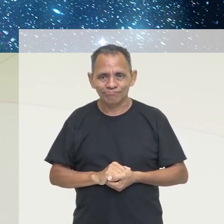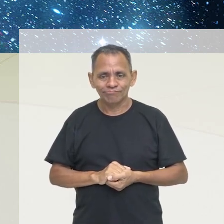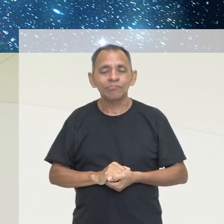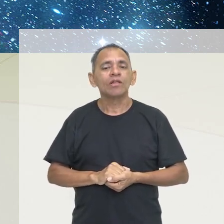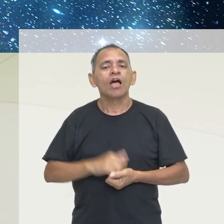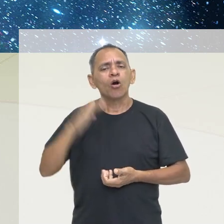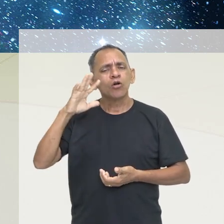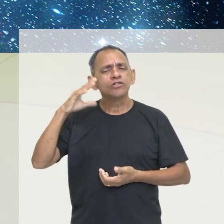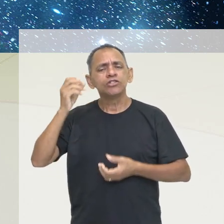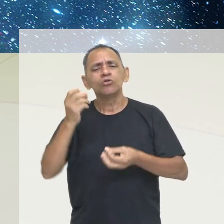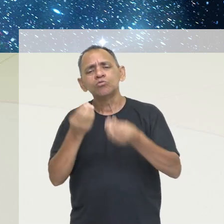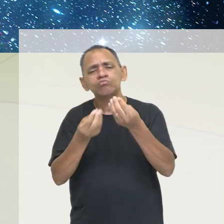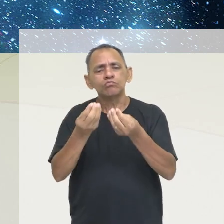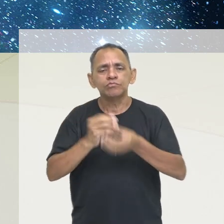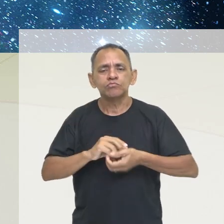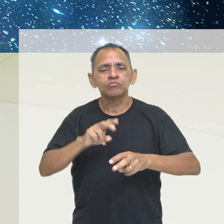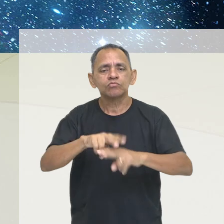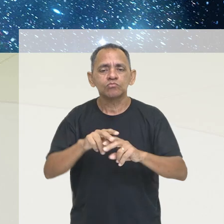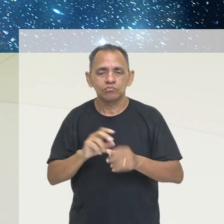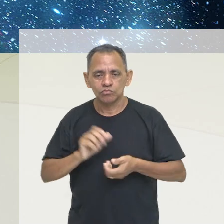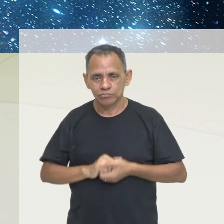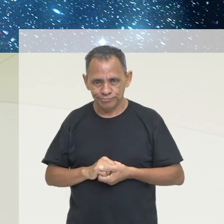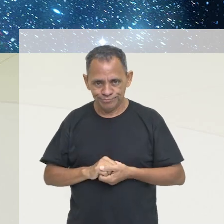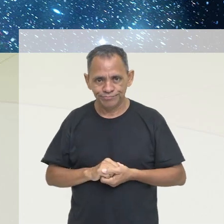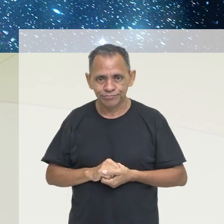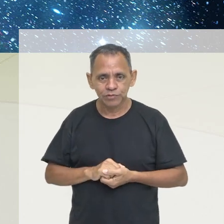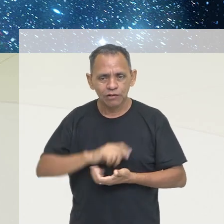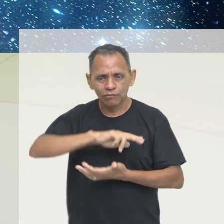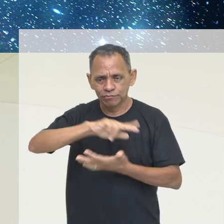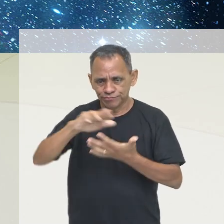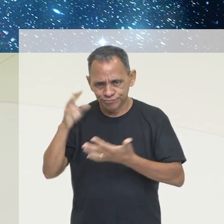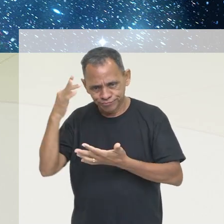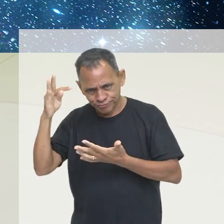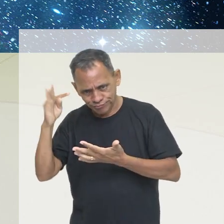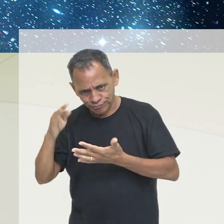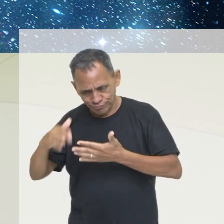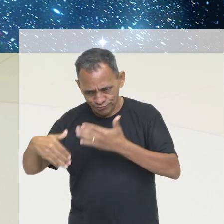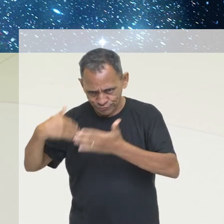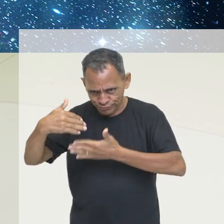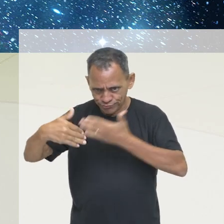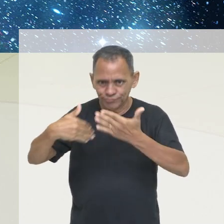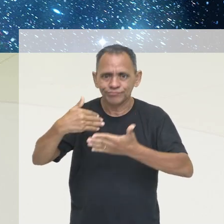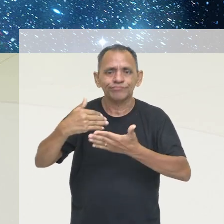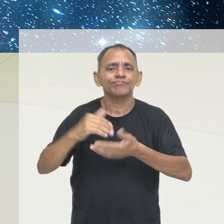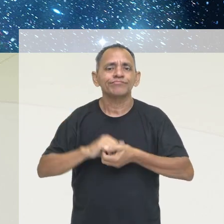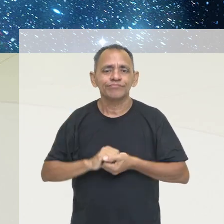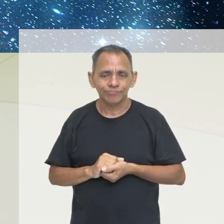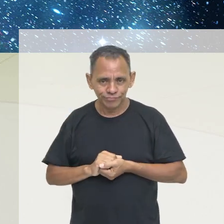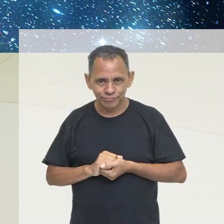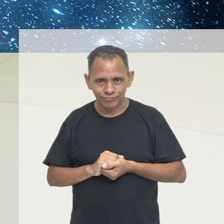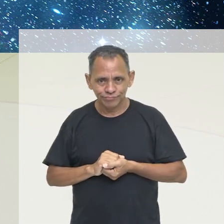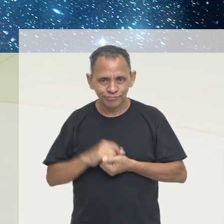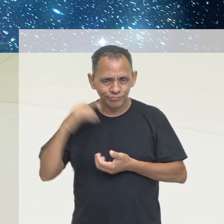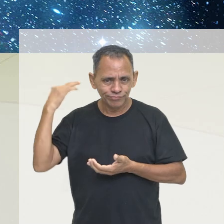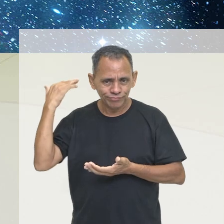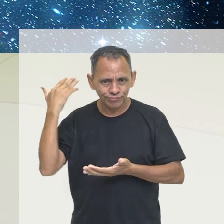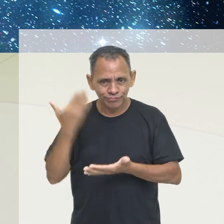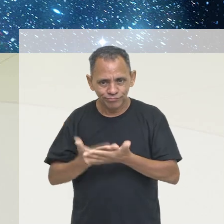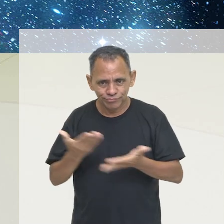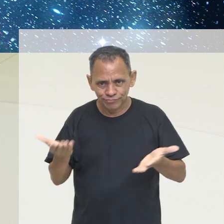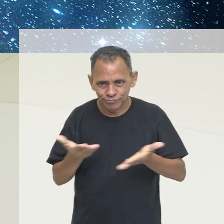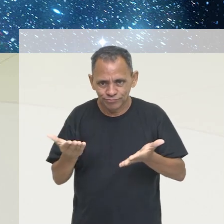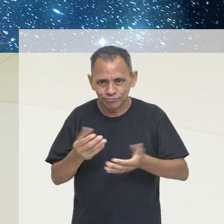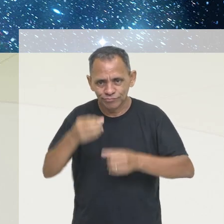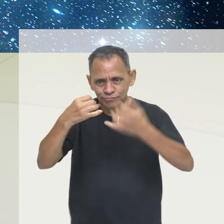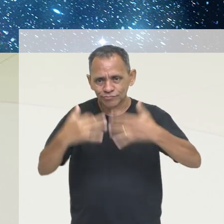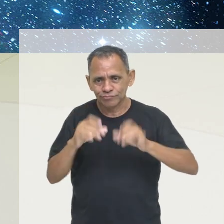conta disso, muitas teorias foram desenvolvidas ao longo do tempo, para